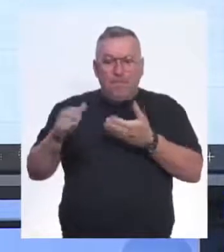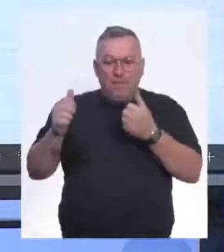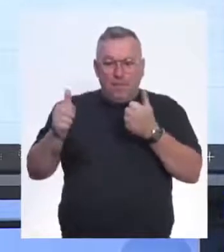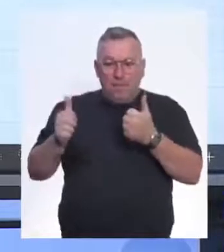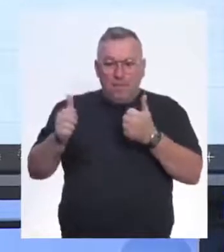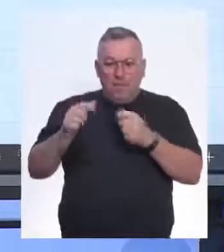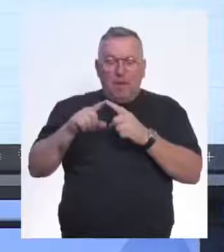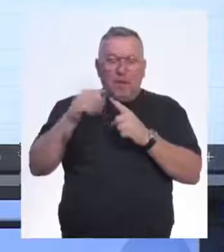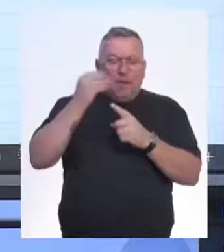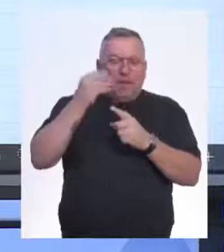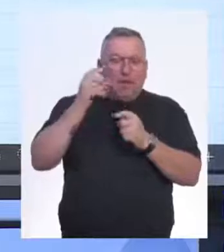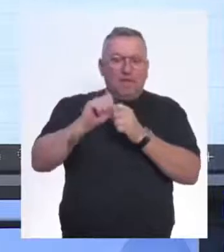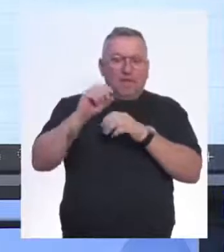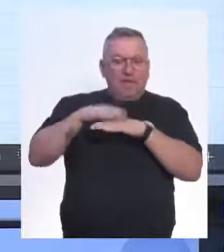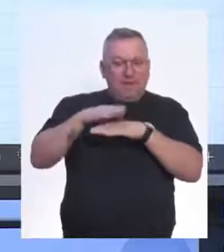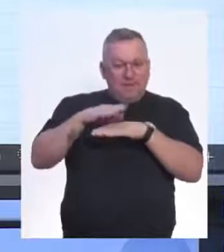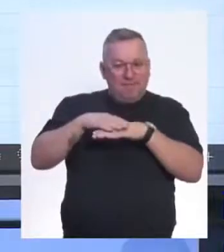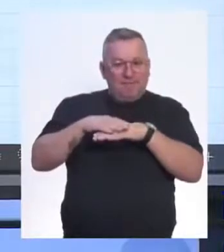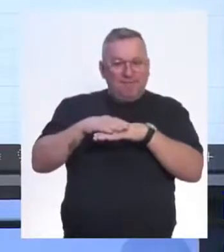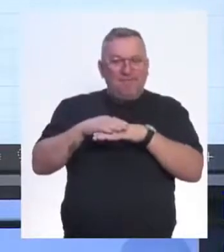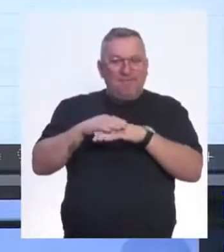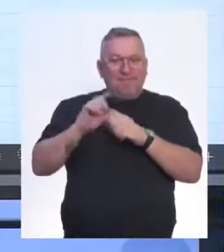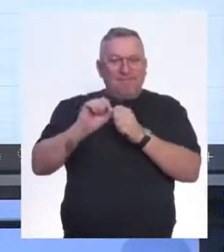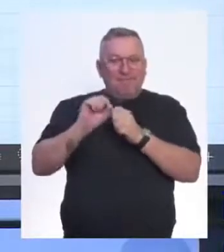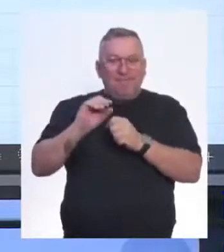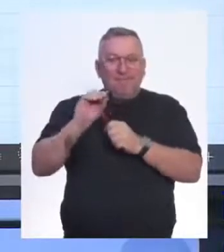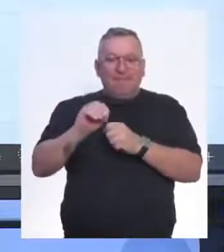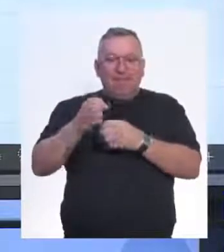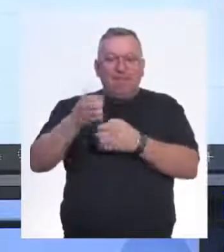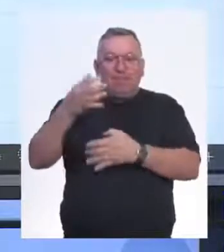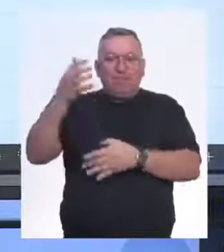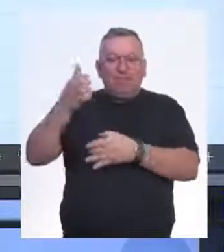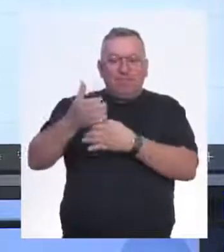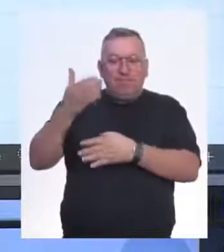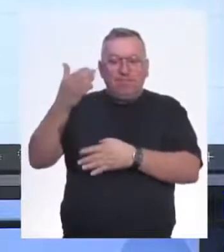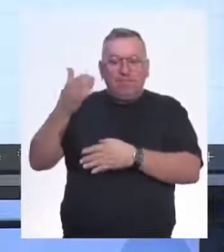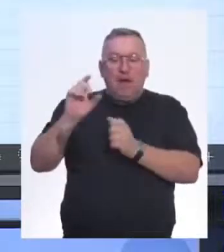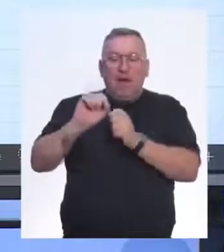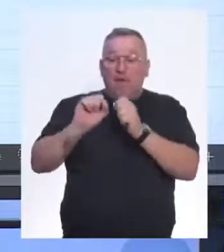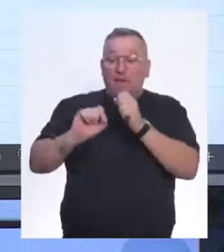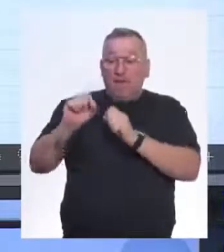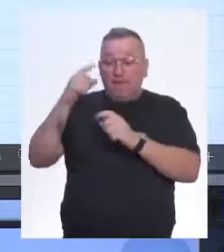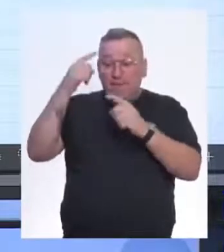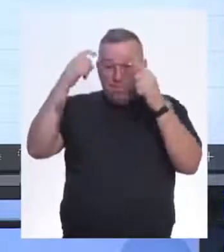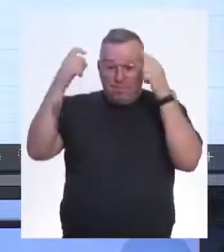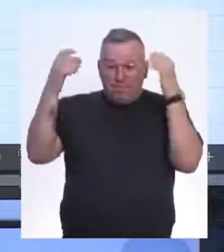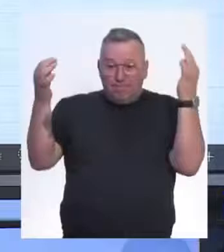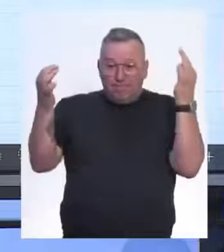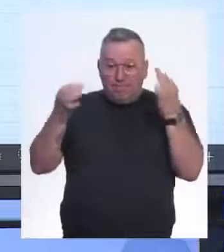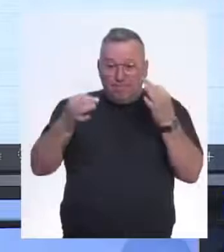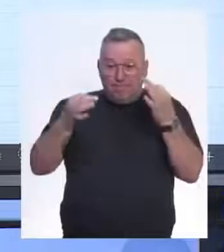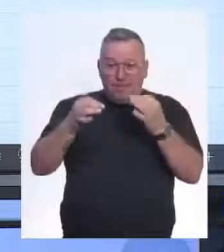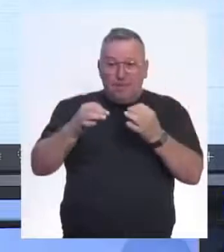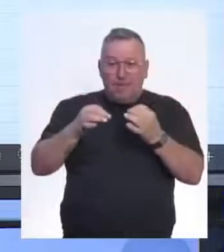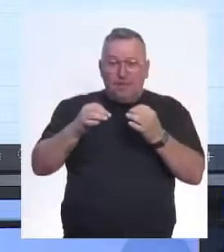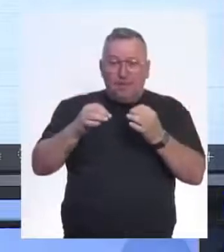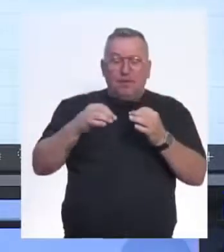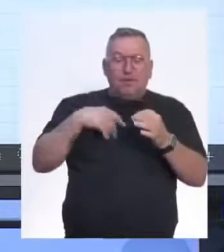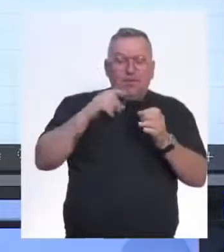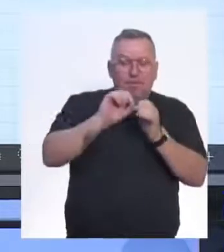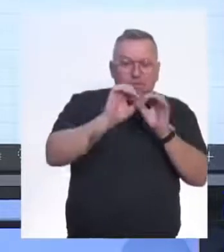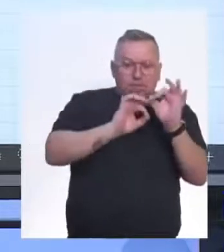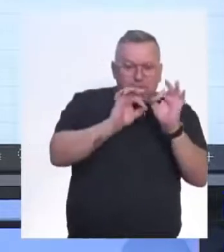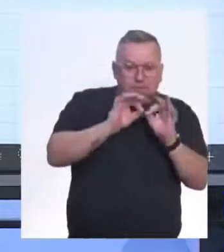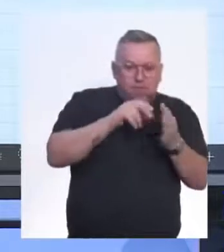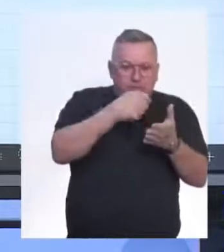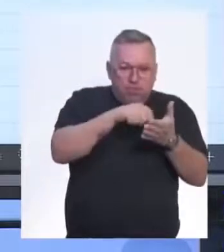chat, tenta fazer, coloquem lá, tentem colocar no caderno. Façam a ideia, ó. Tentem fazer assim, ó. Construam a ideia que